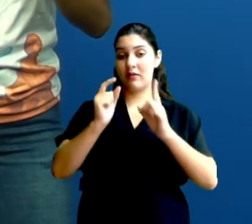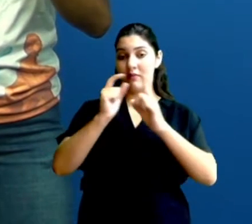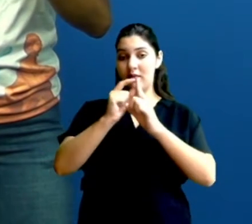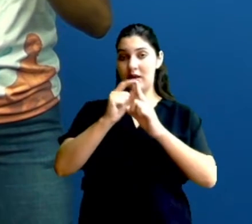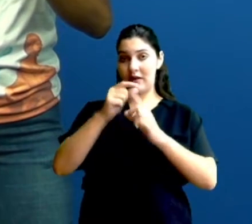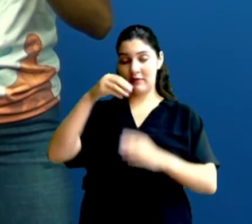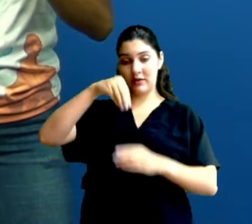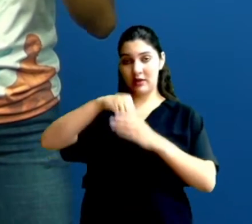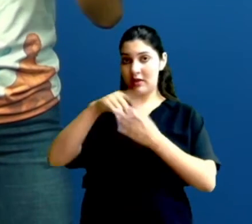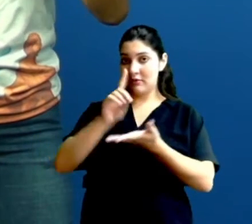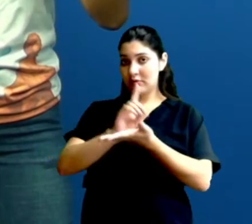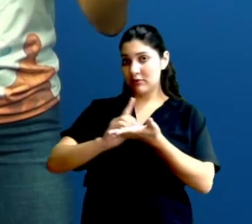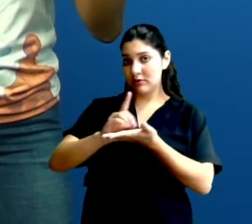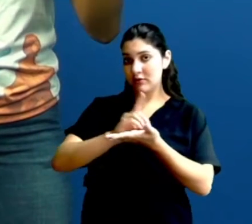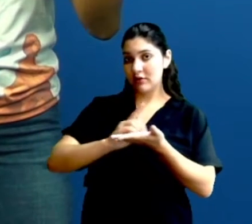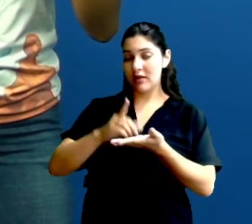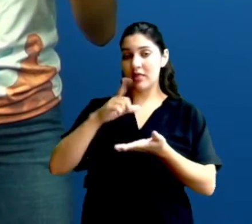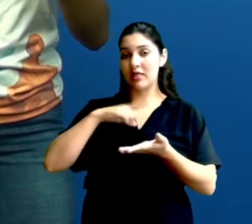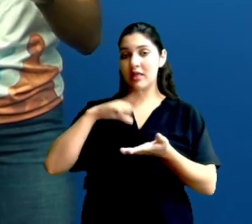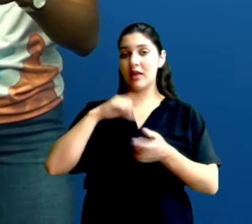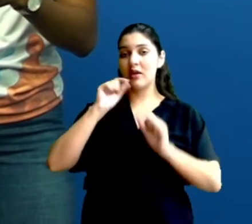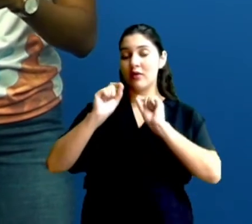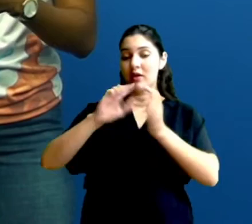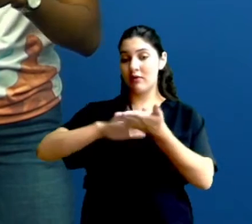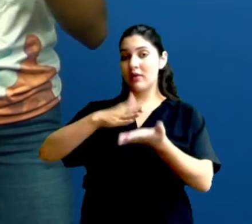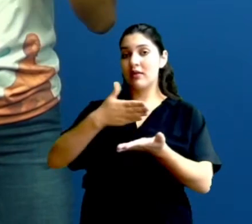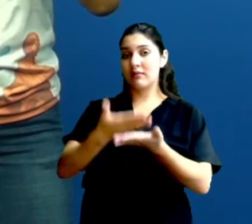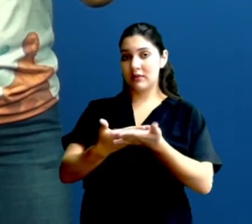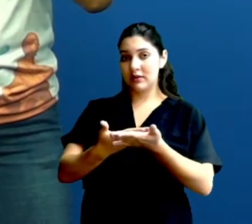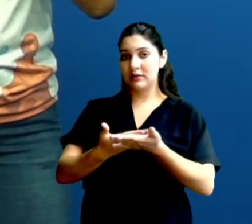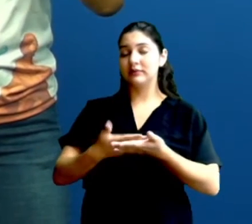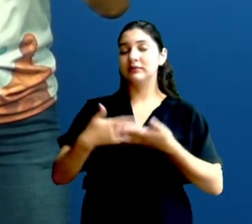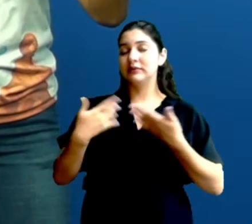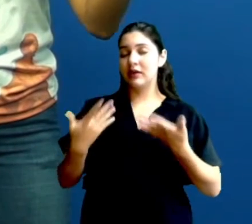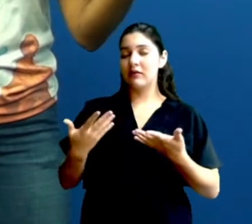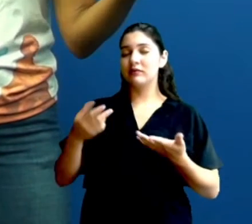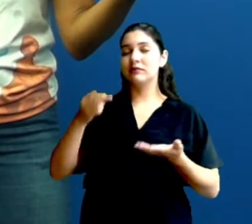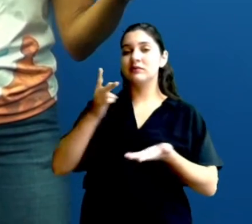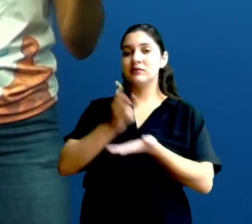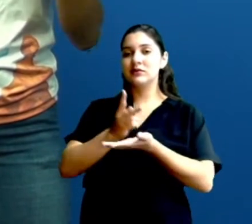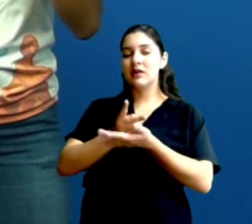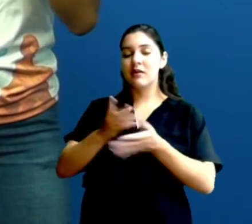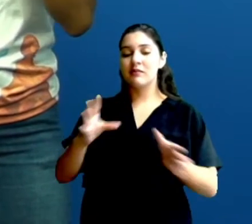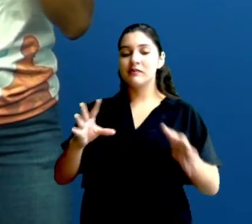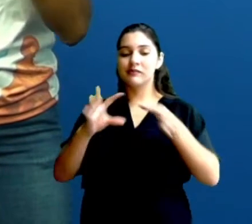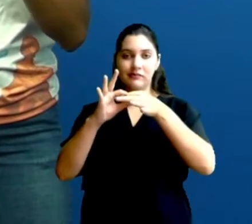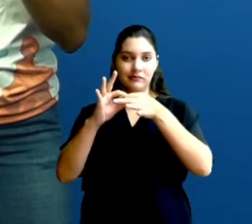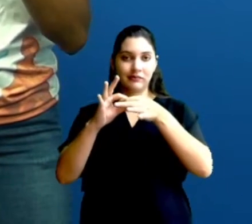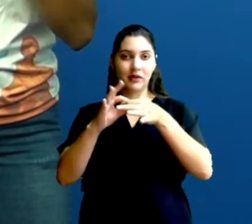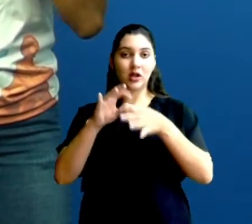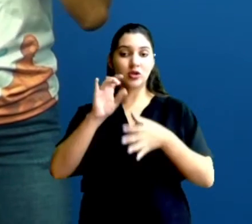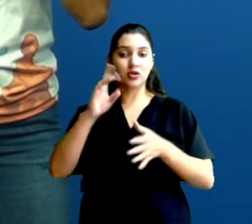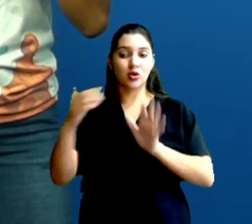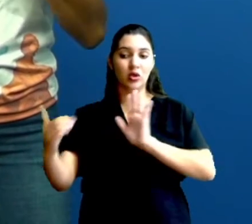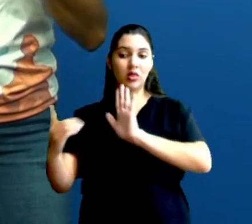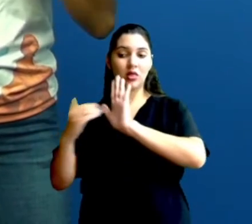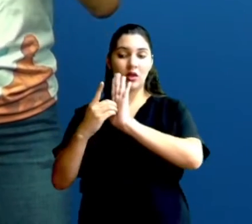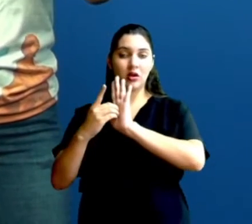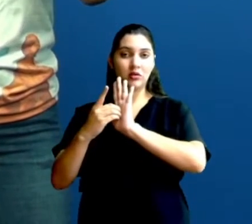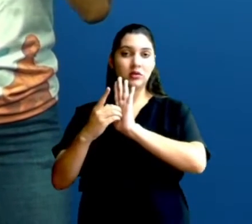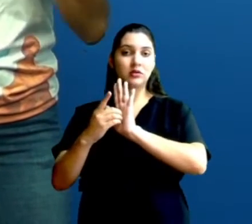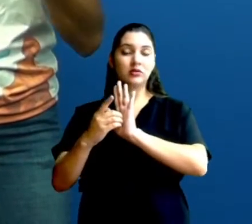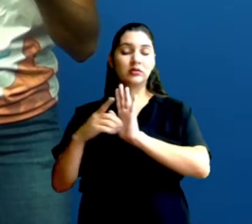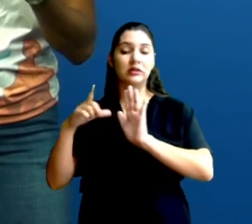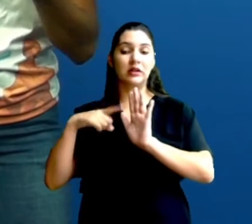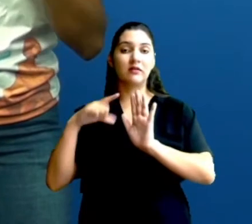estão dentro do dicionário, elas têm uma interpretação, então você vai sempre ligar, e só denotação que terá